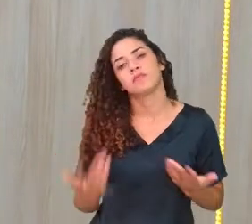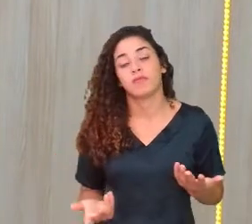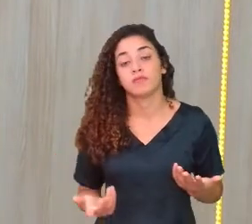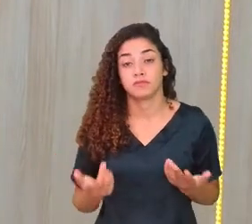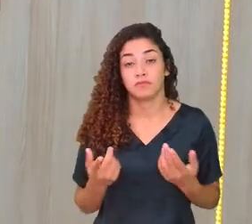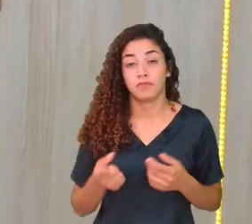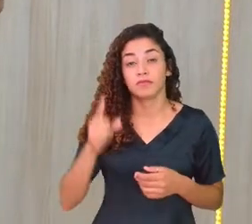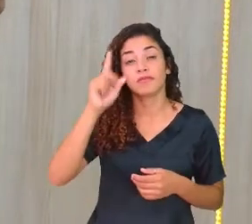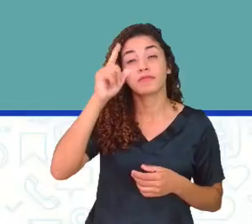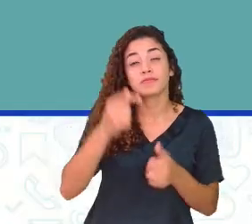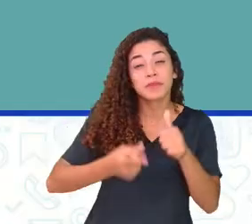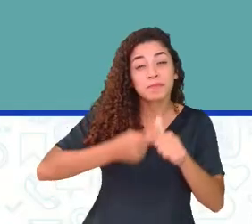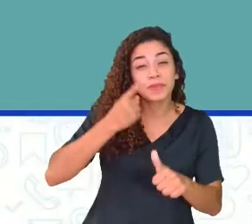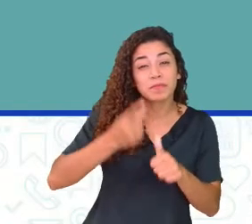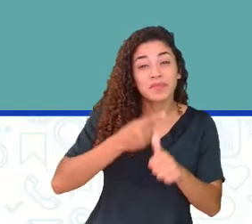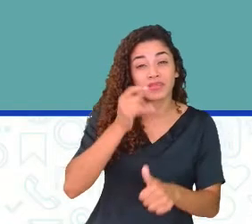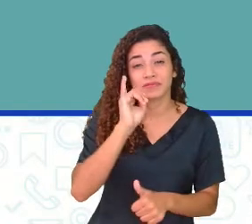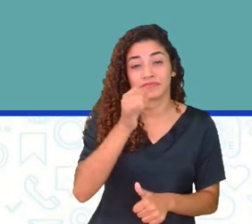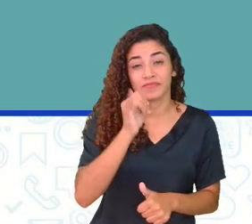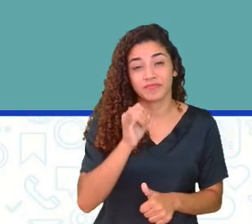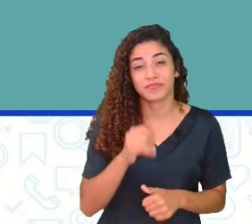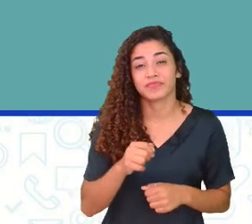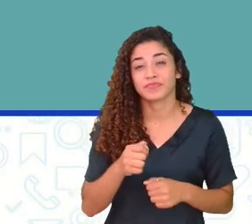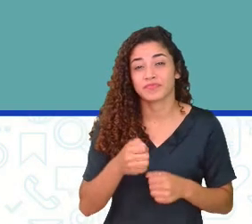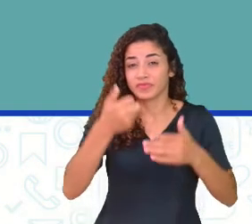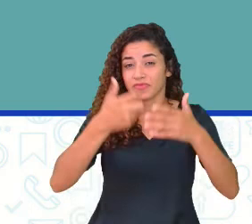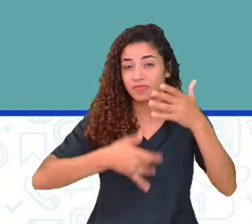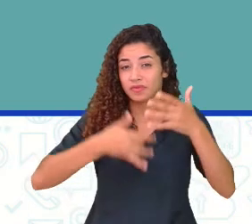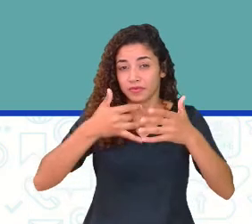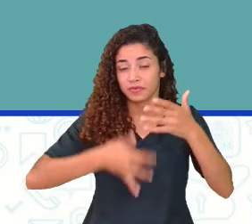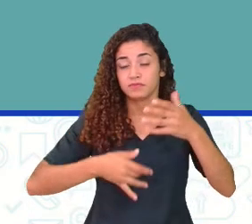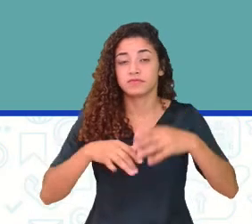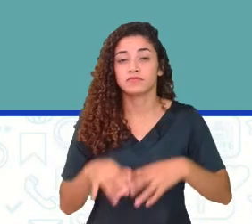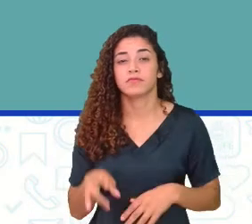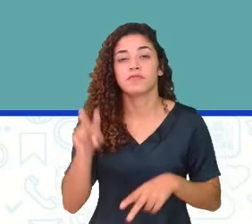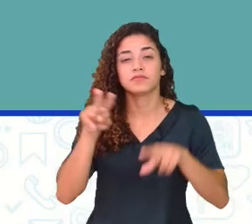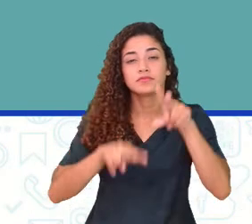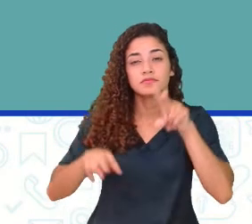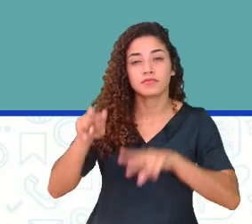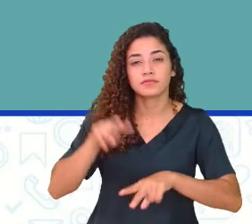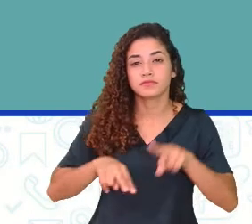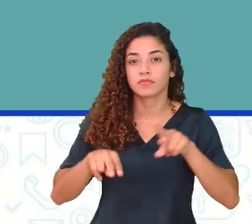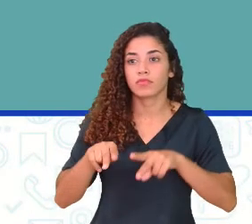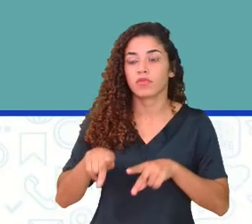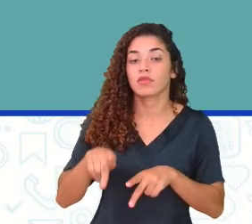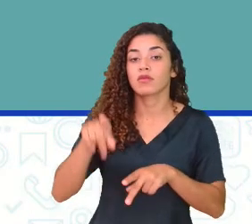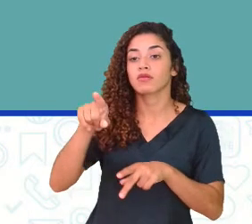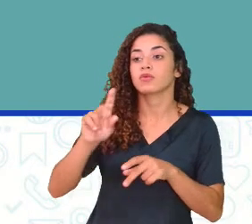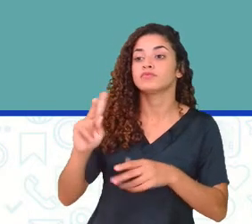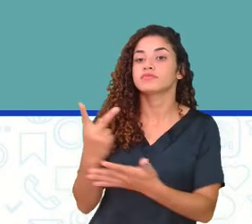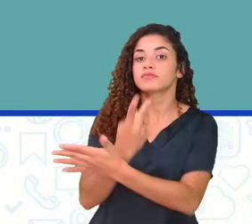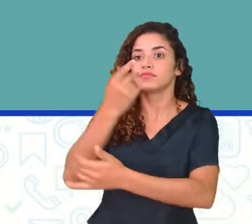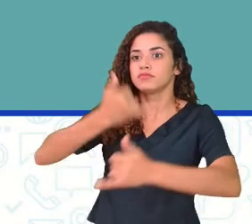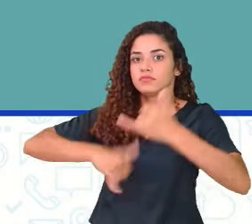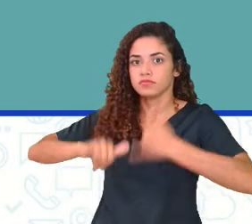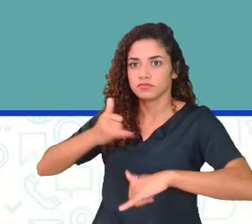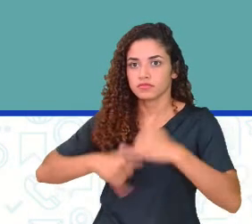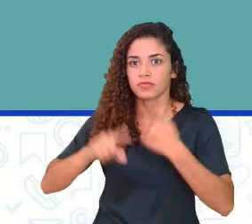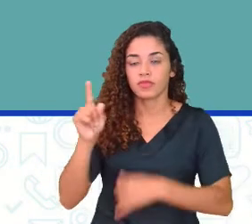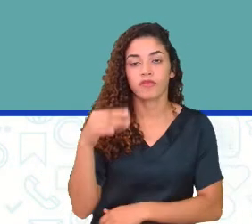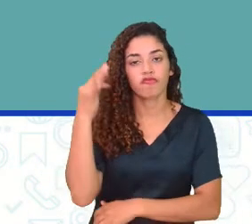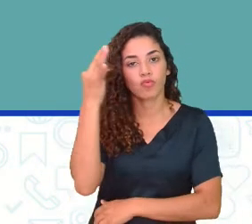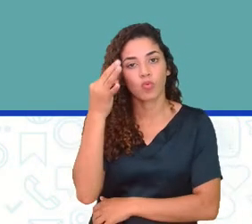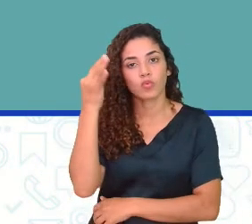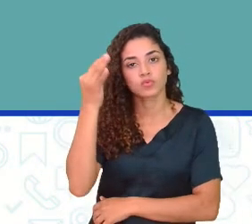primeiro relato documentado de uma observação de fenômenos elétricos foi atribuído ao